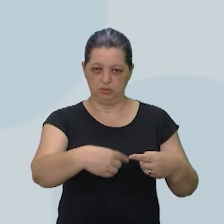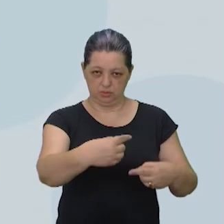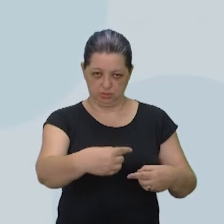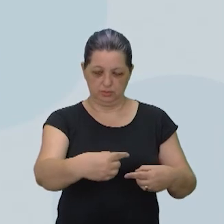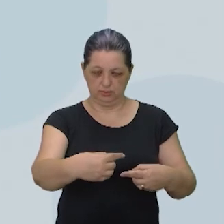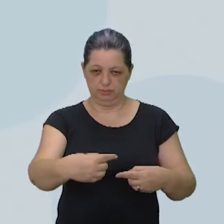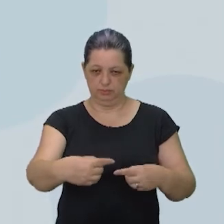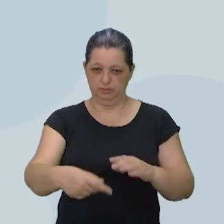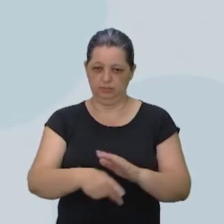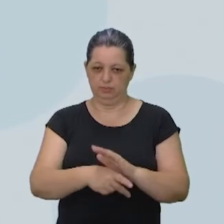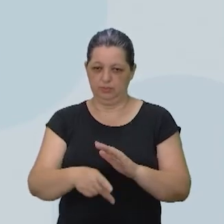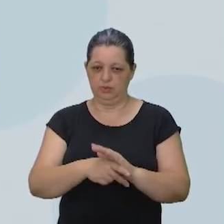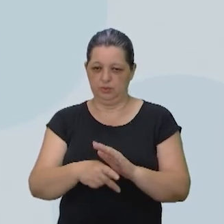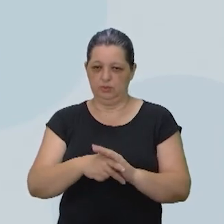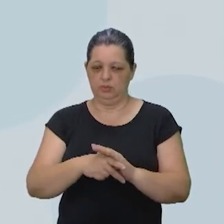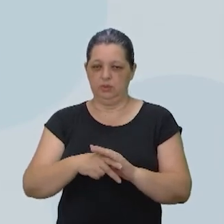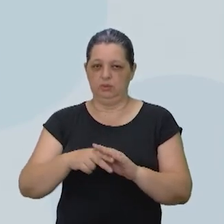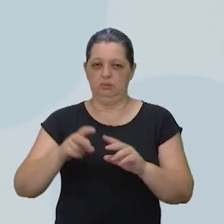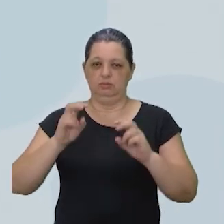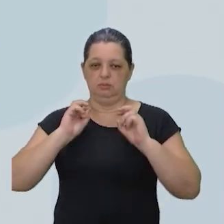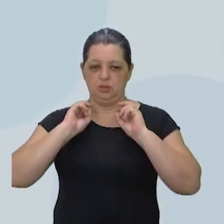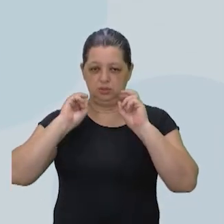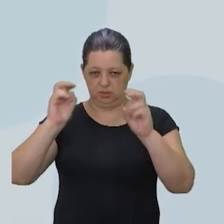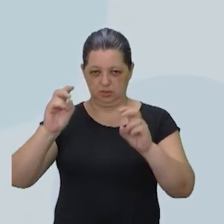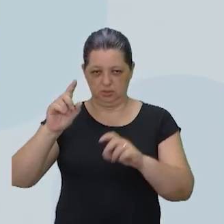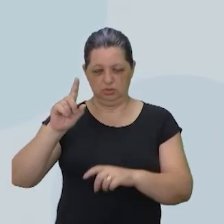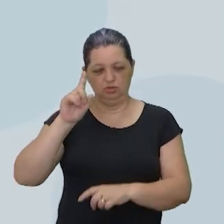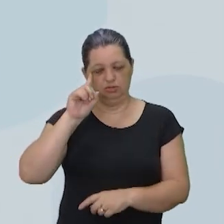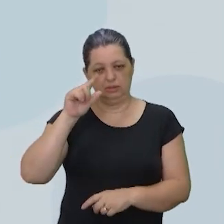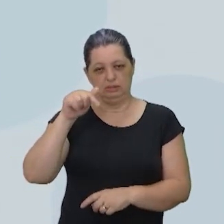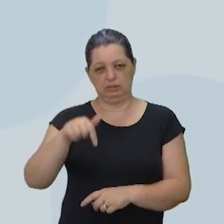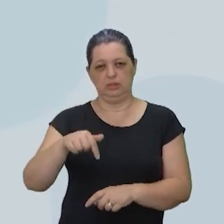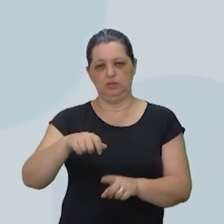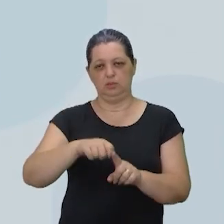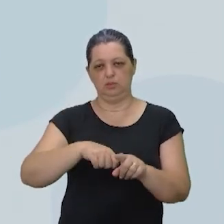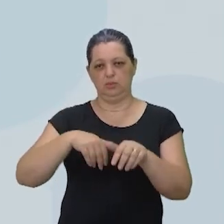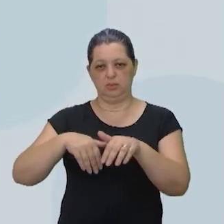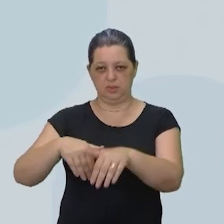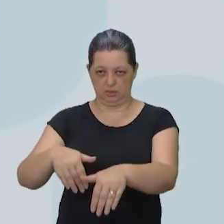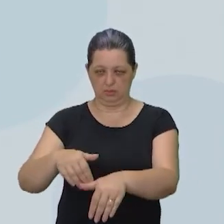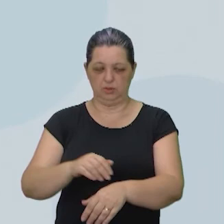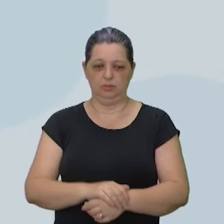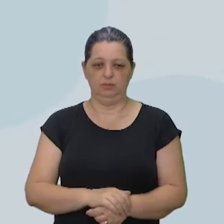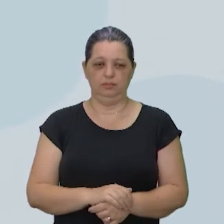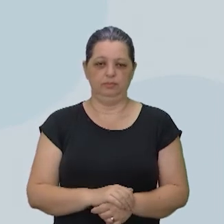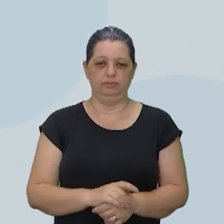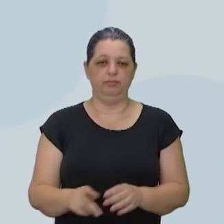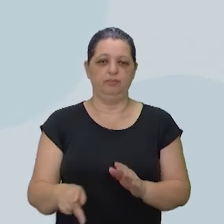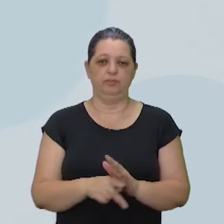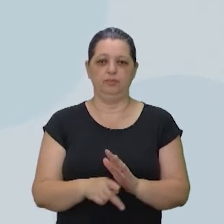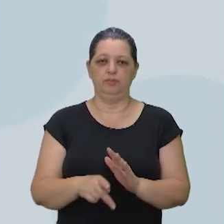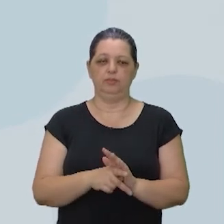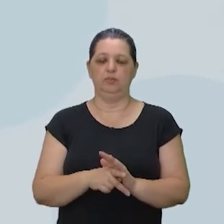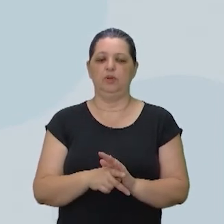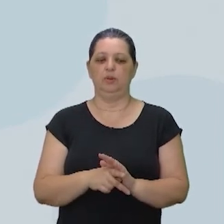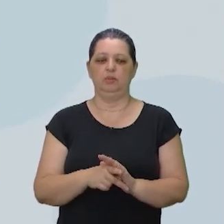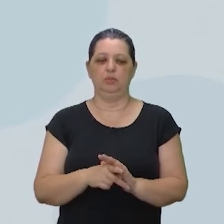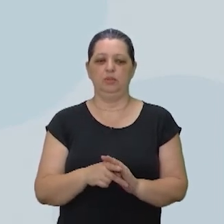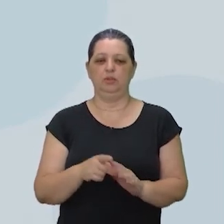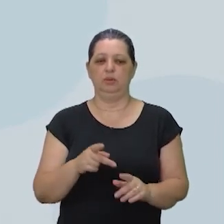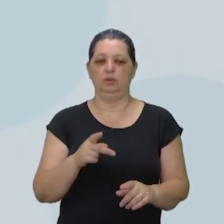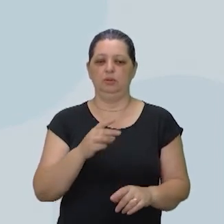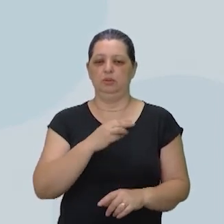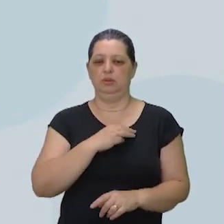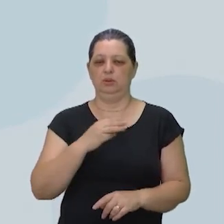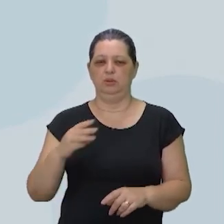no grito do 7 de setembro, né? E o Brasil, então, acaba se tornando uma monarquia. A gente não pode esquecer, né, Mafê, que